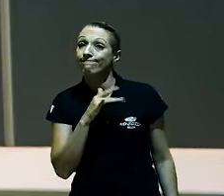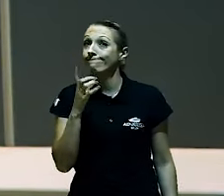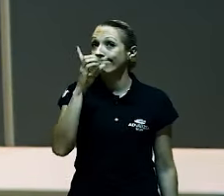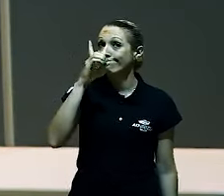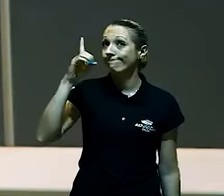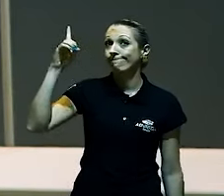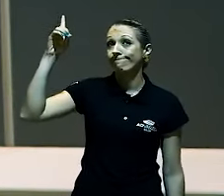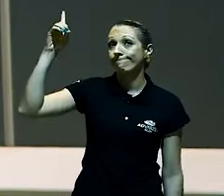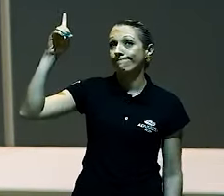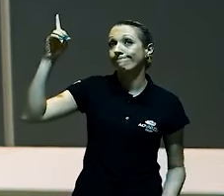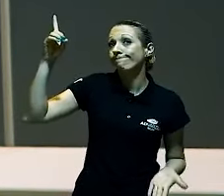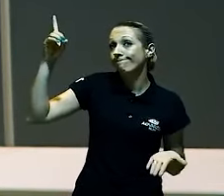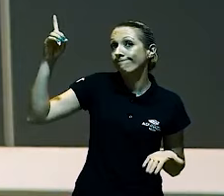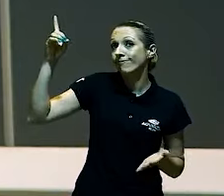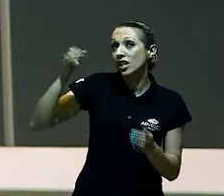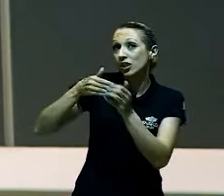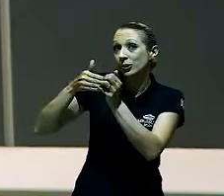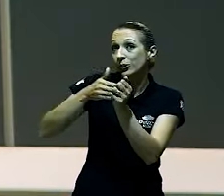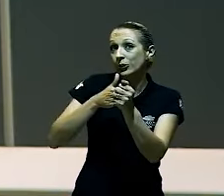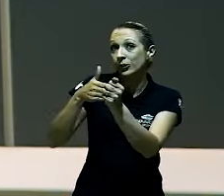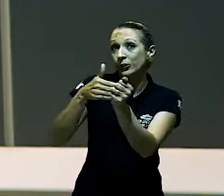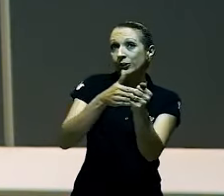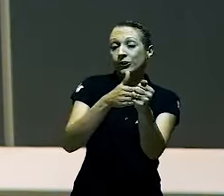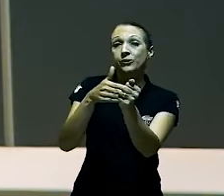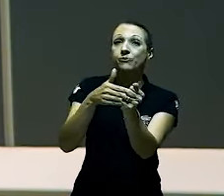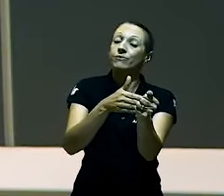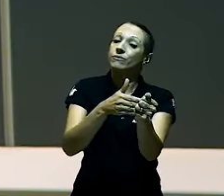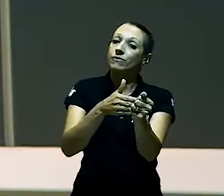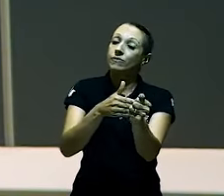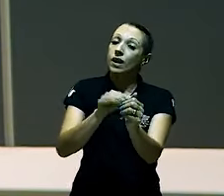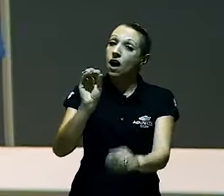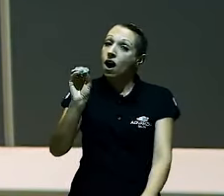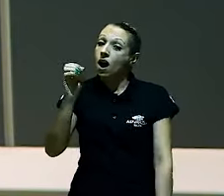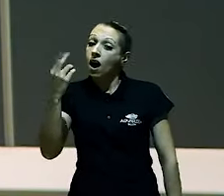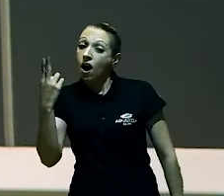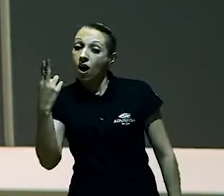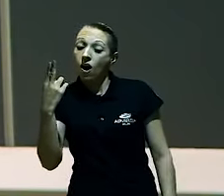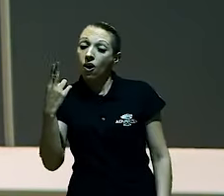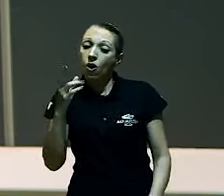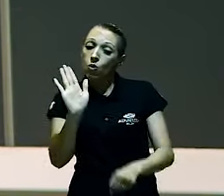Ele quer, da forma que Ele quer, na condição que Ele quer. Aquilo confronta Jonas e ele se levanta